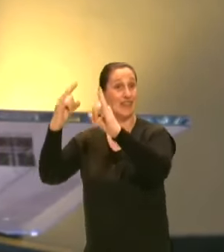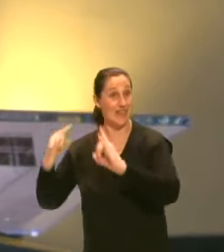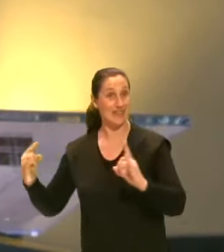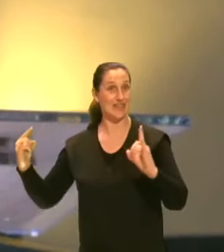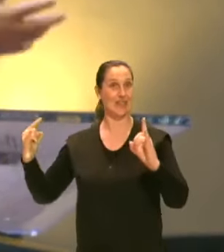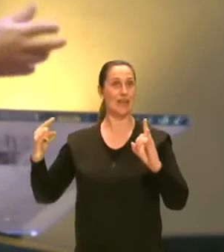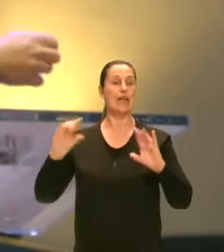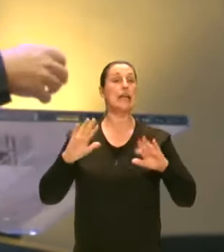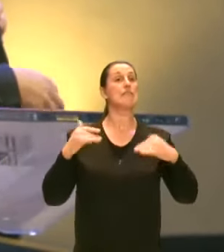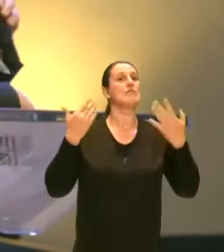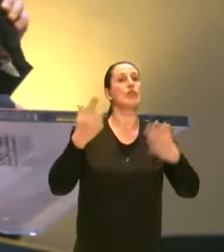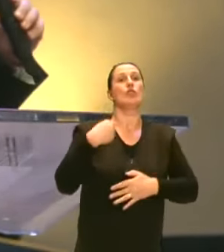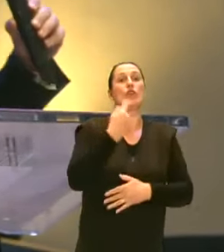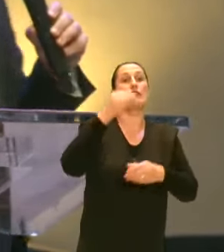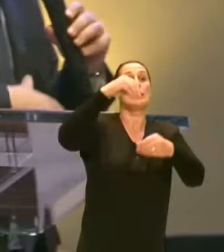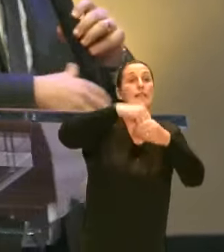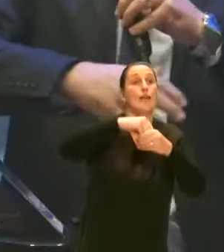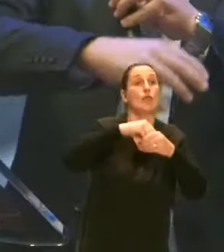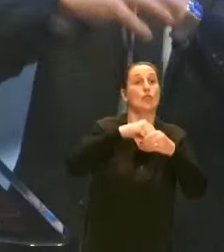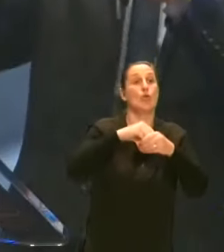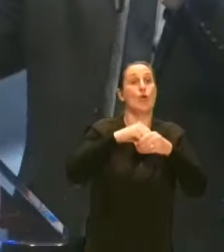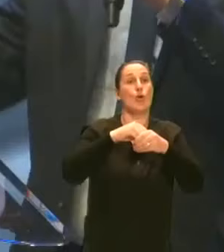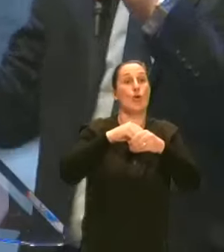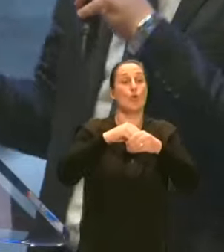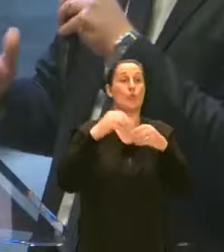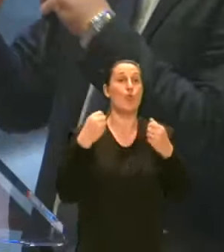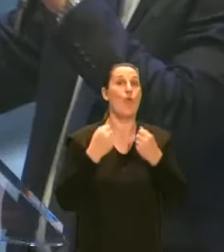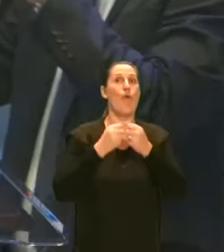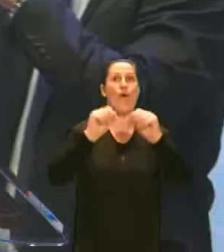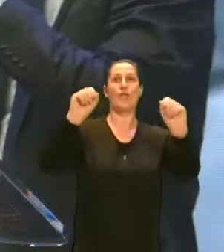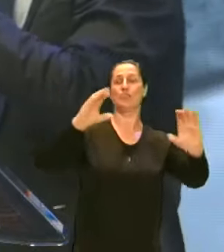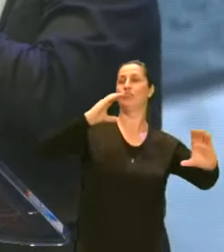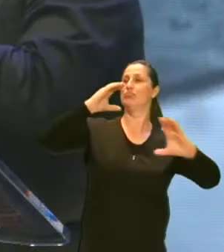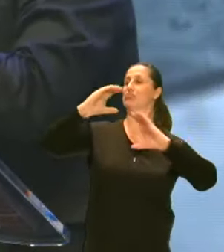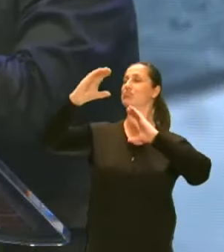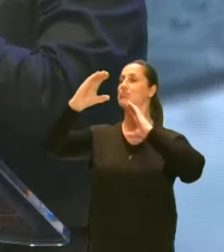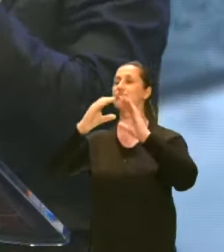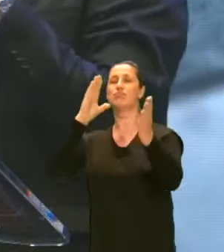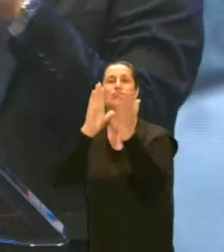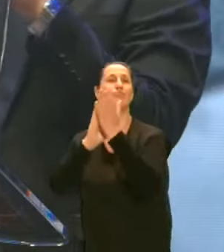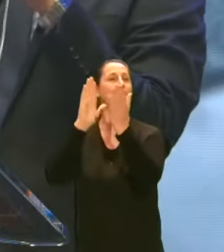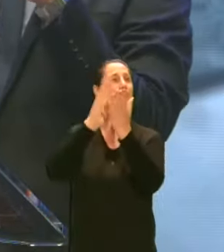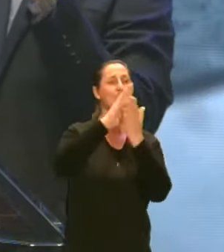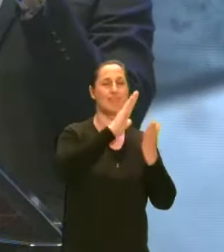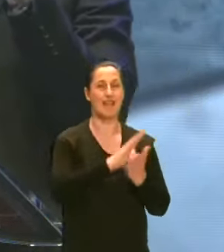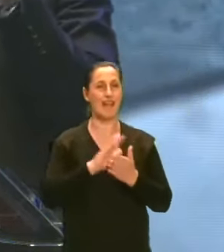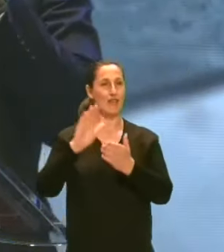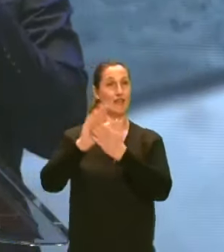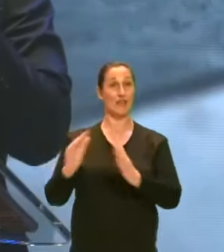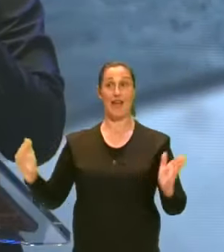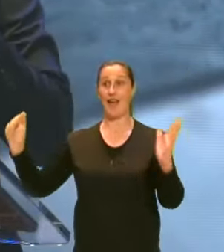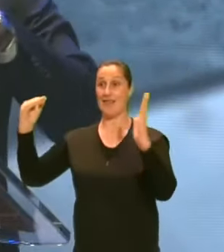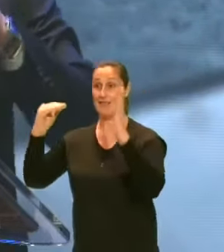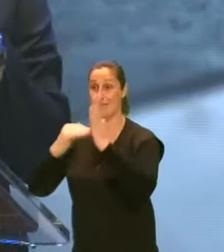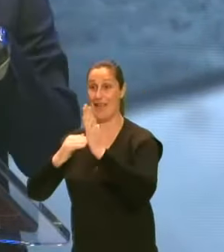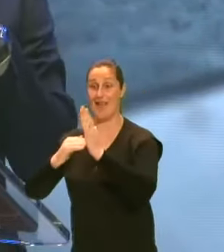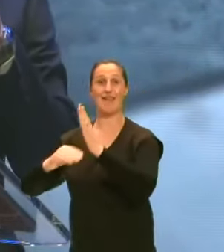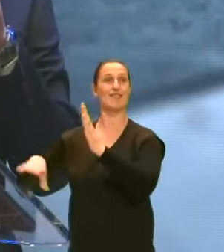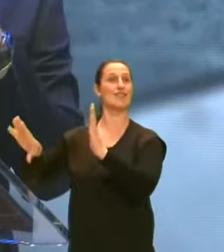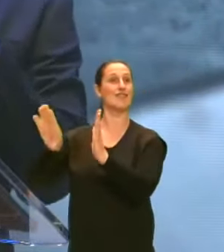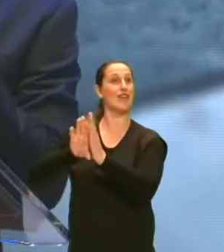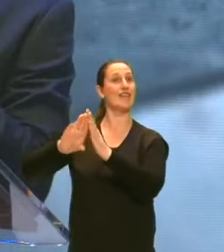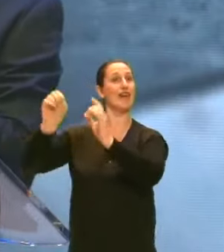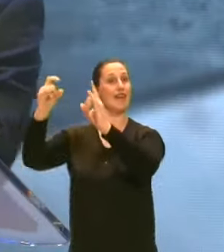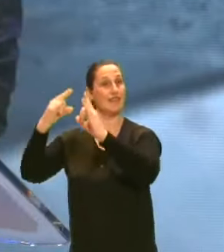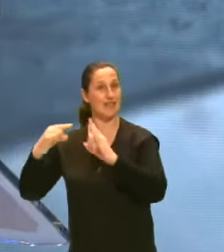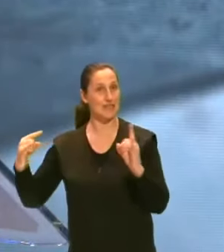ônibus cantando, fazendo canções e batendo palma e louvando até chegar no retiro. Então você